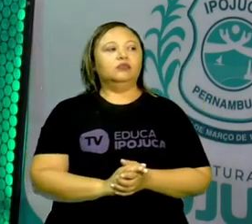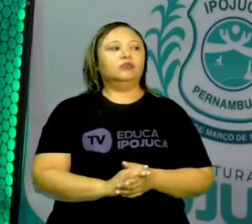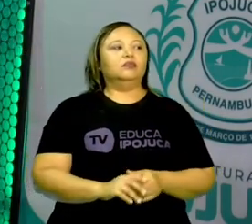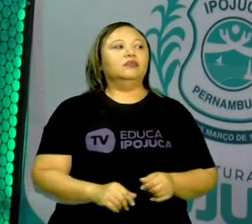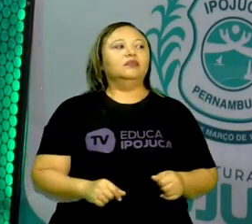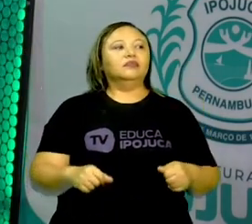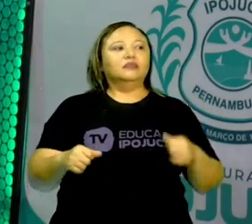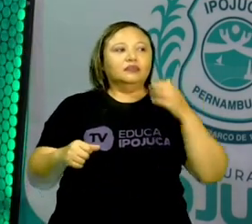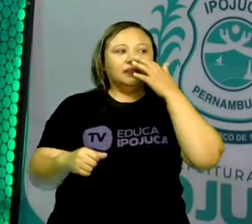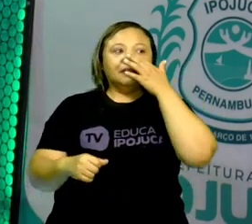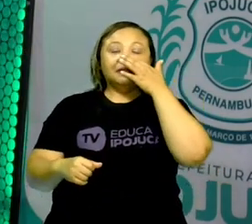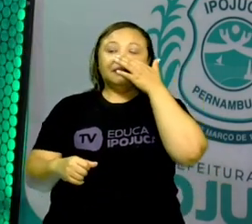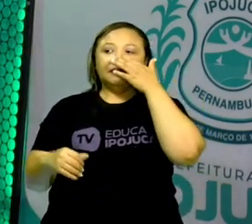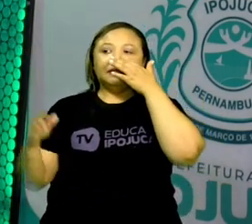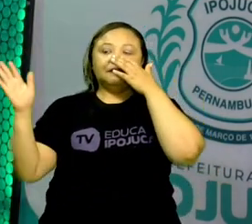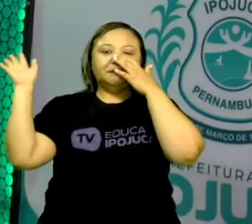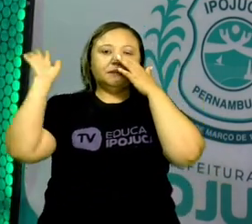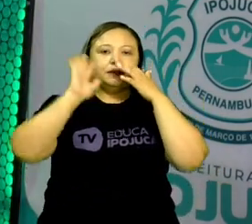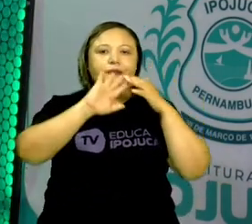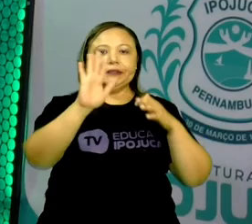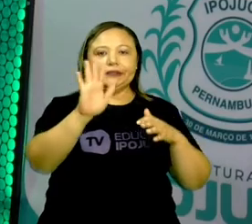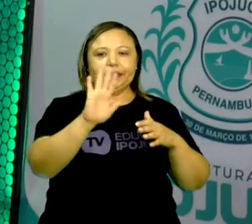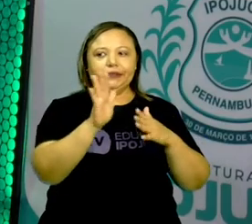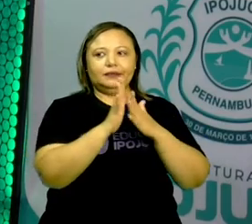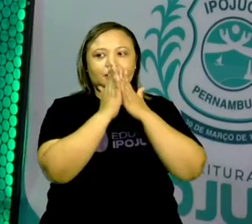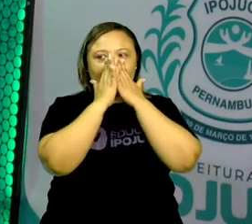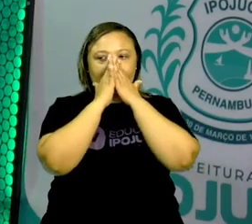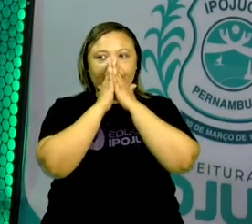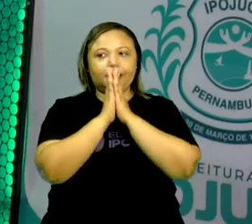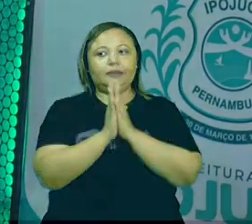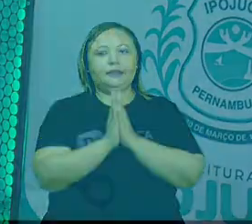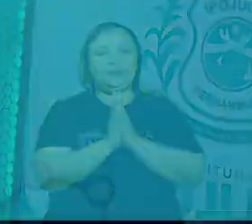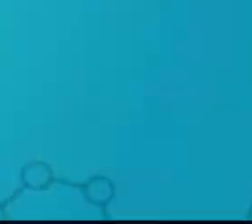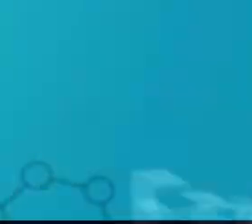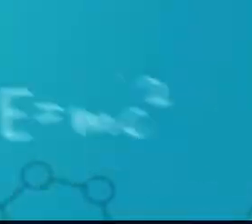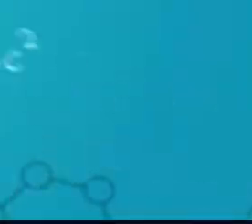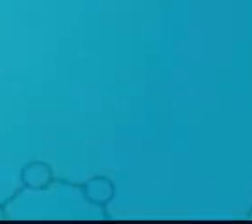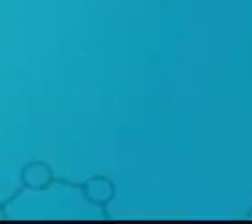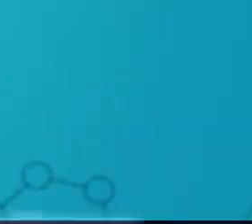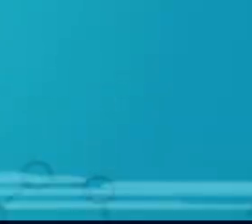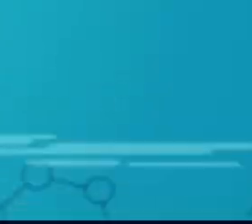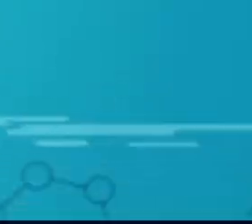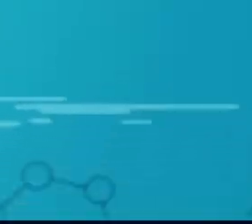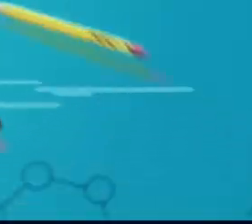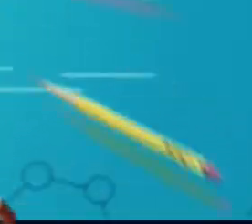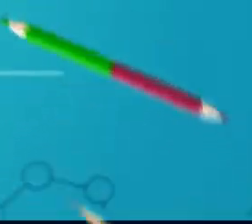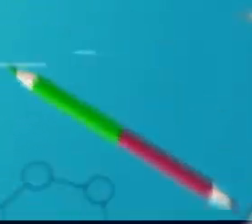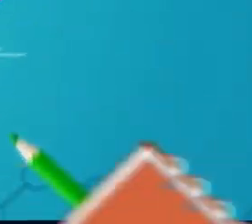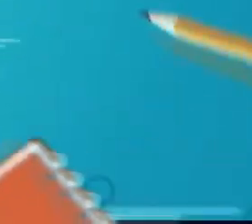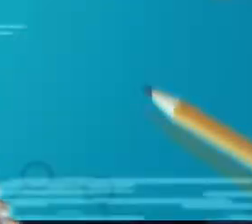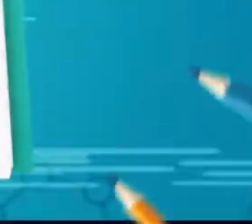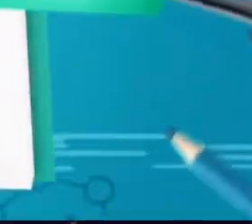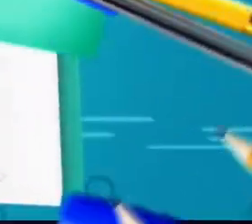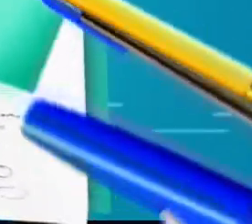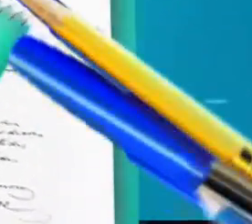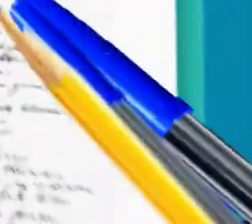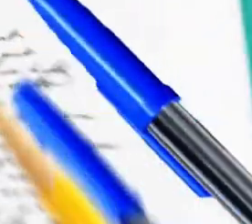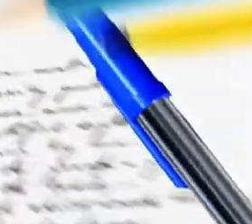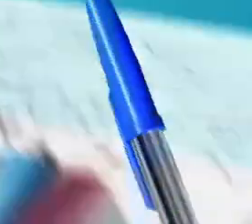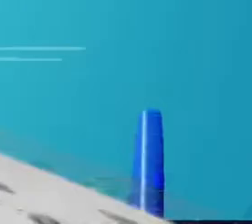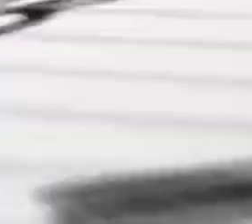bem, tá? E até a próxima aula.